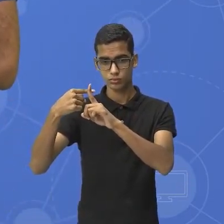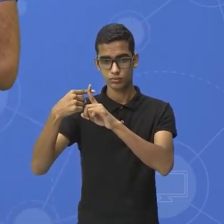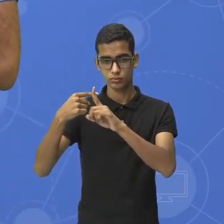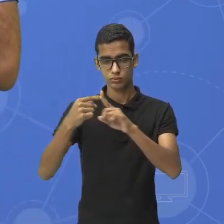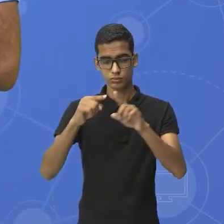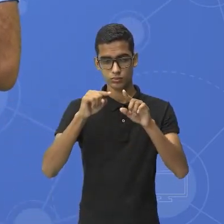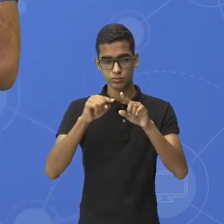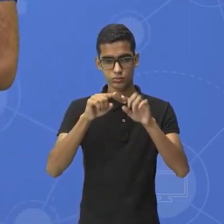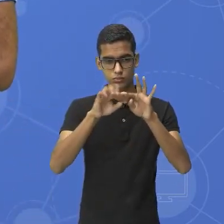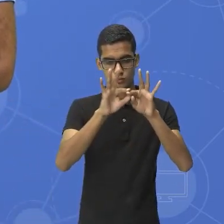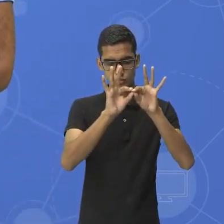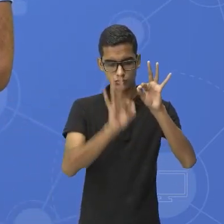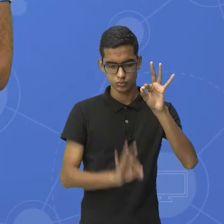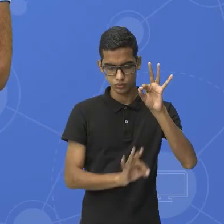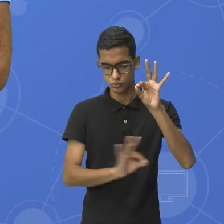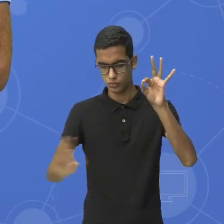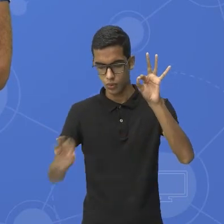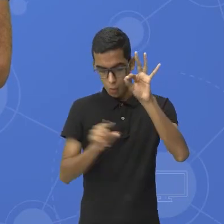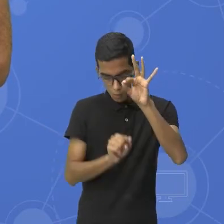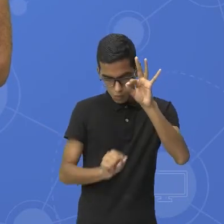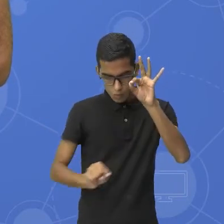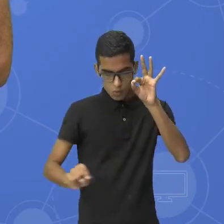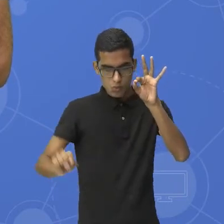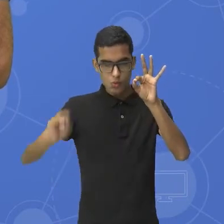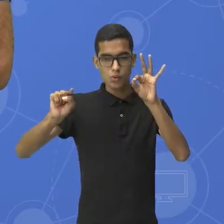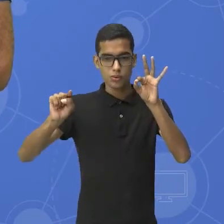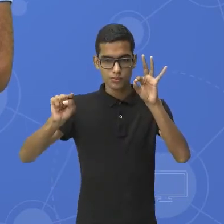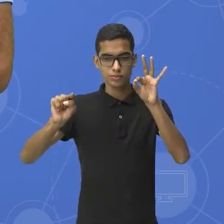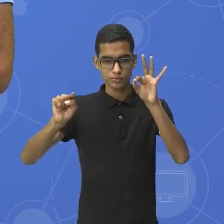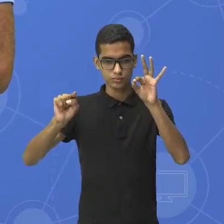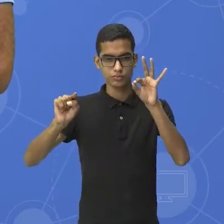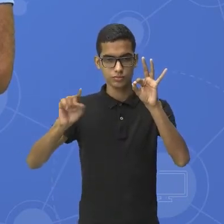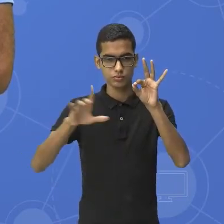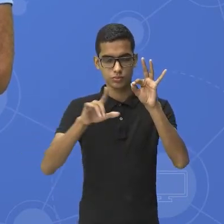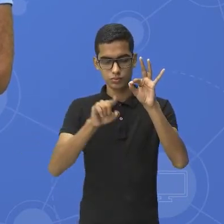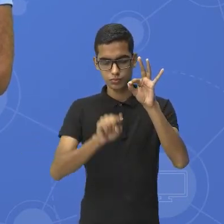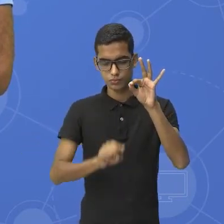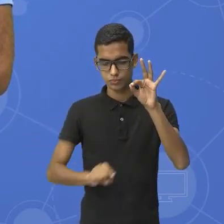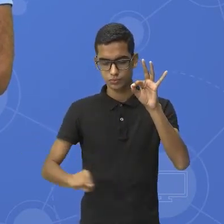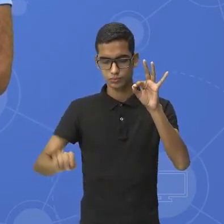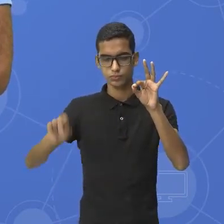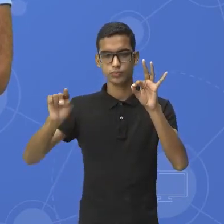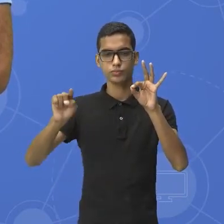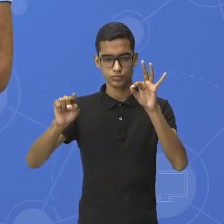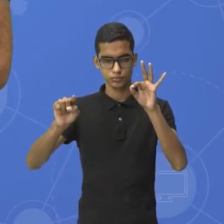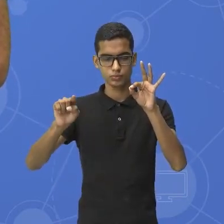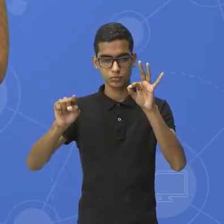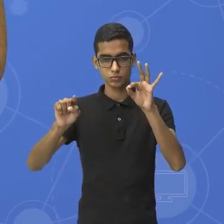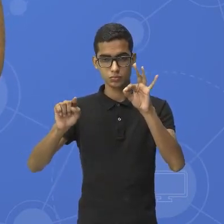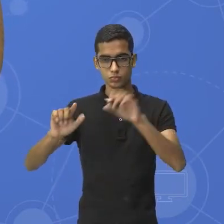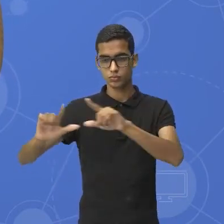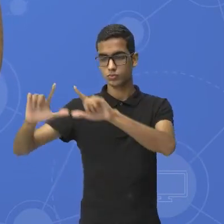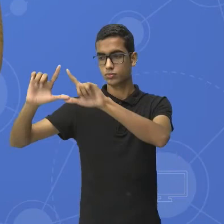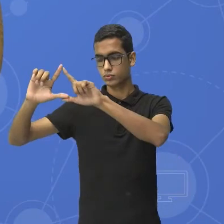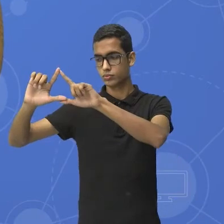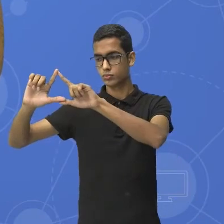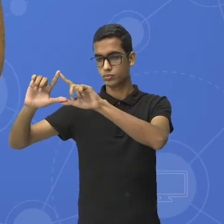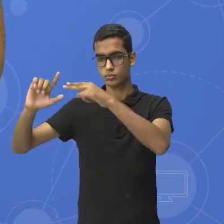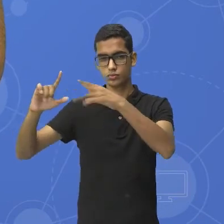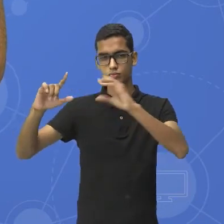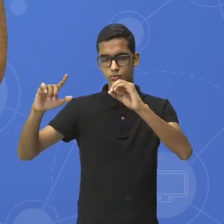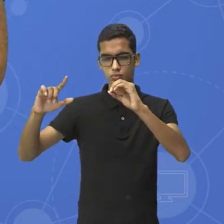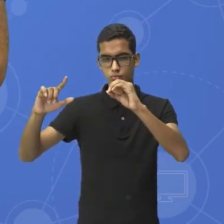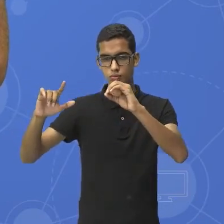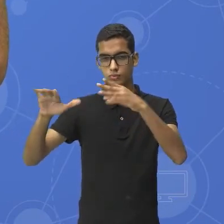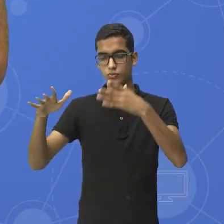gráfico aqui, tá? Voltada para cima, voltada para baixo. Coeficiente A positivo, coeficiente A